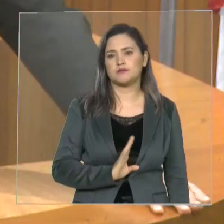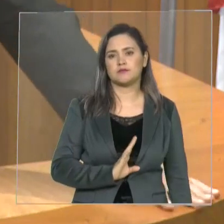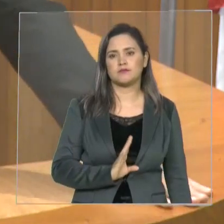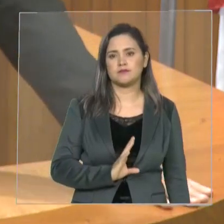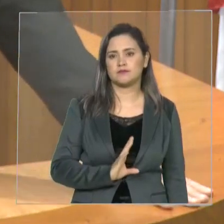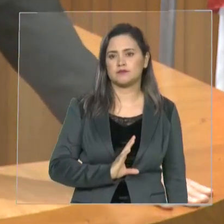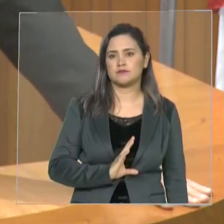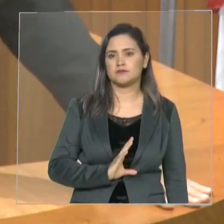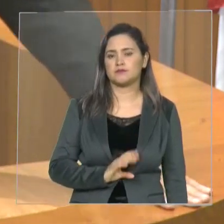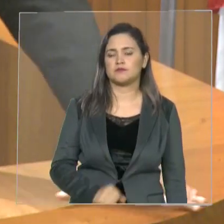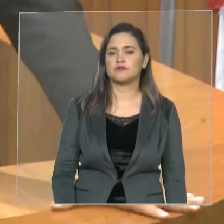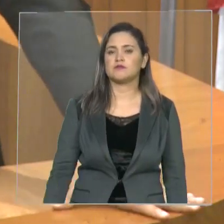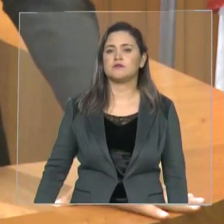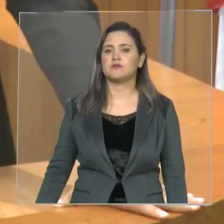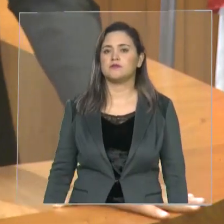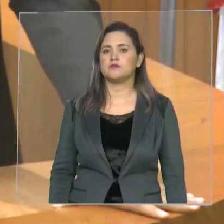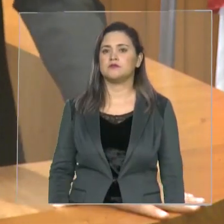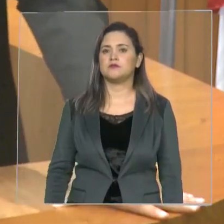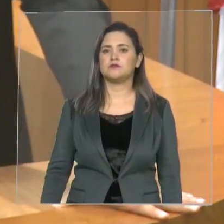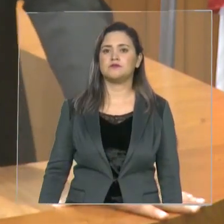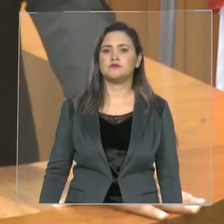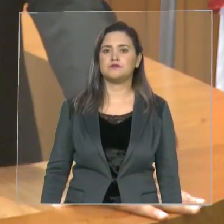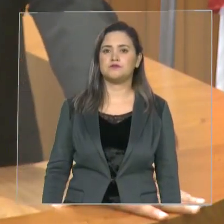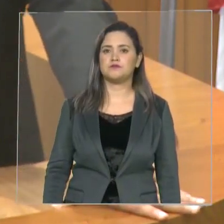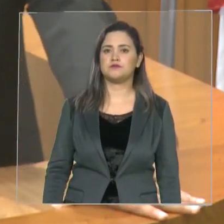deputado Carlinhos Florenço.